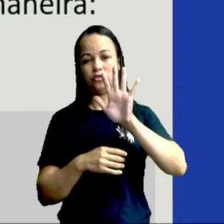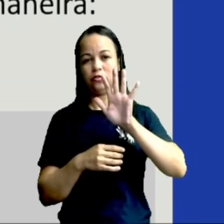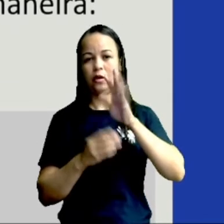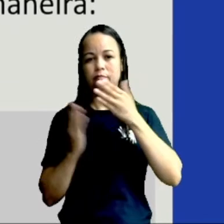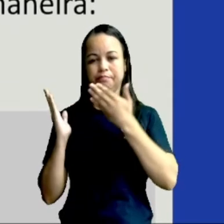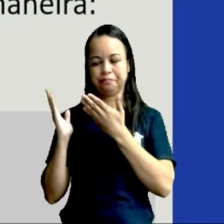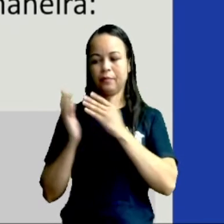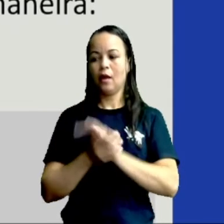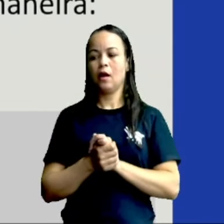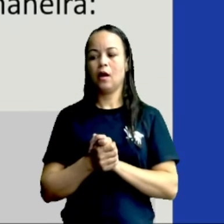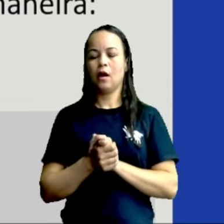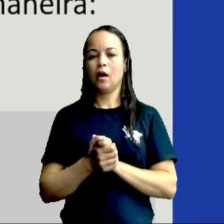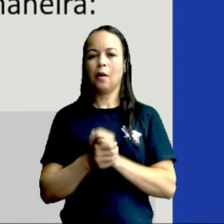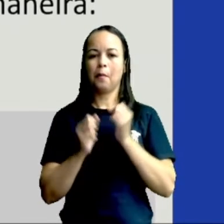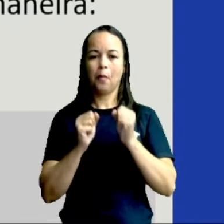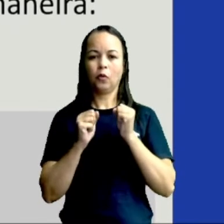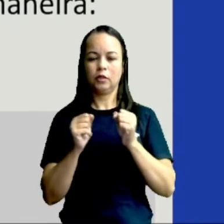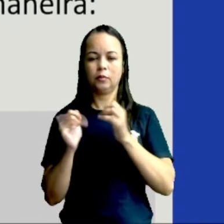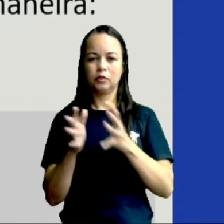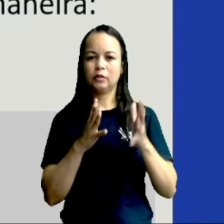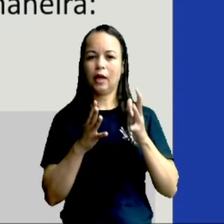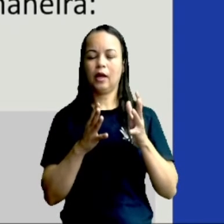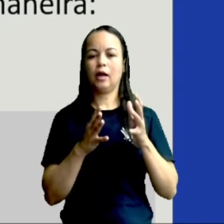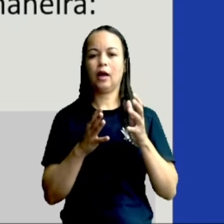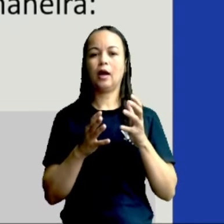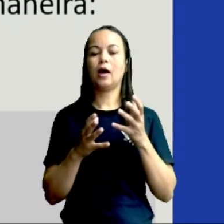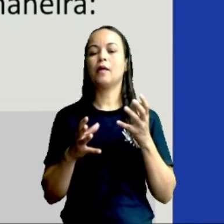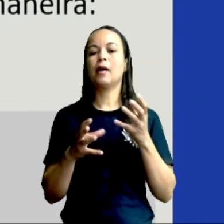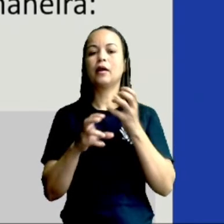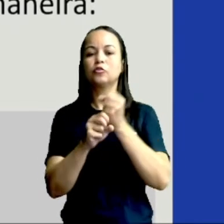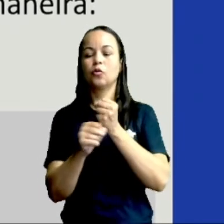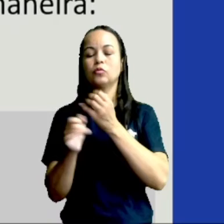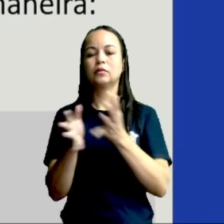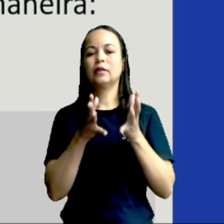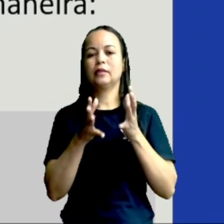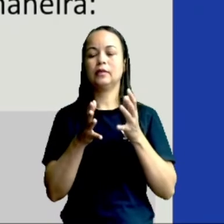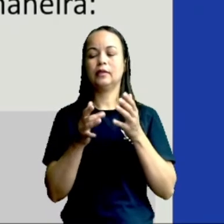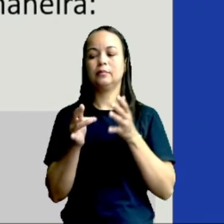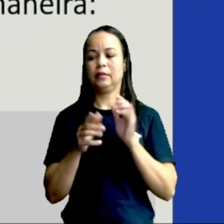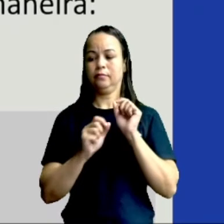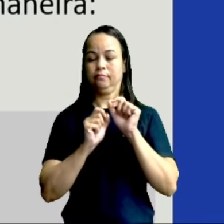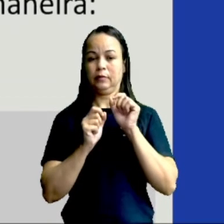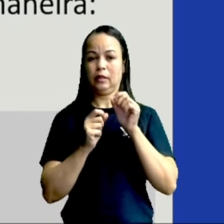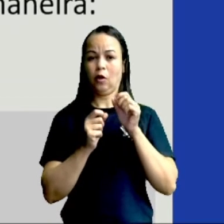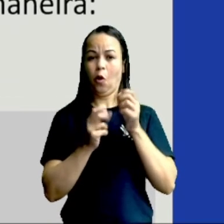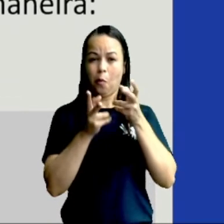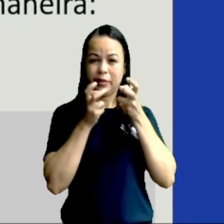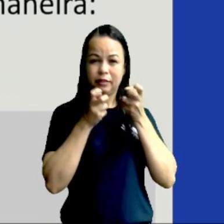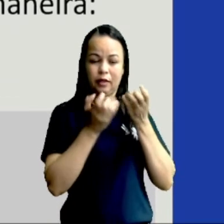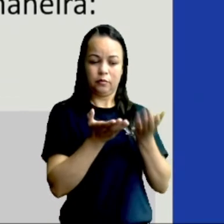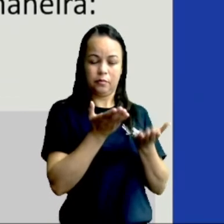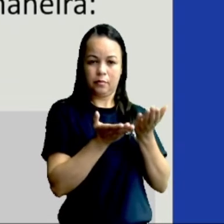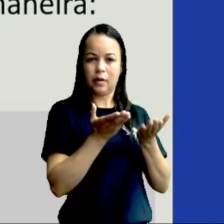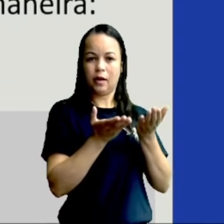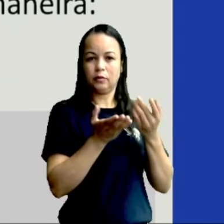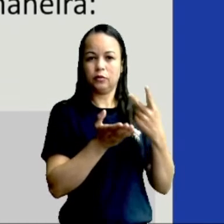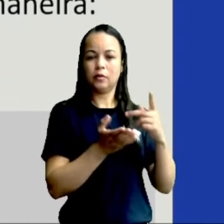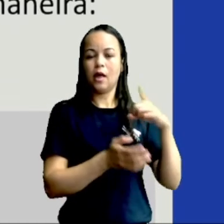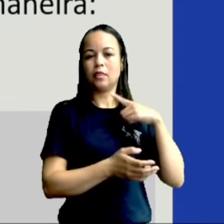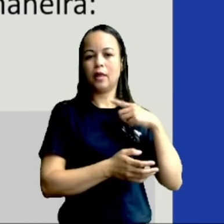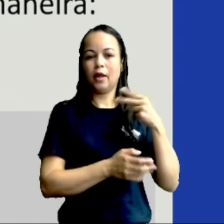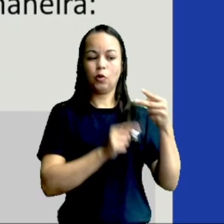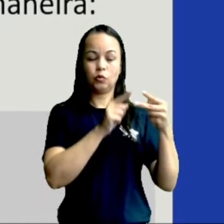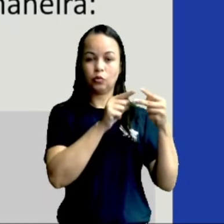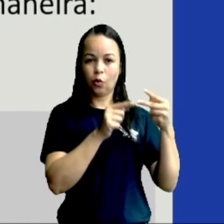montar a conta como está na balança da seguinte maneira. Observem aí que no primeiro prato, né, a gente tem